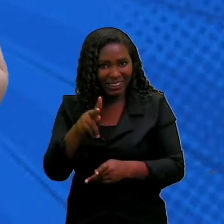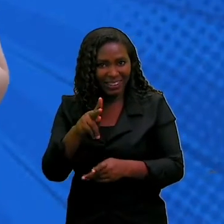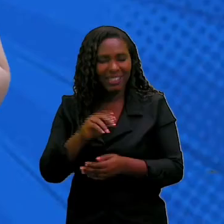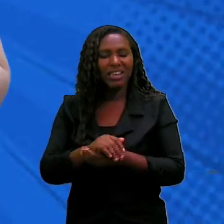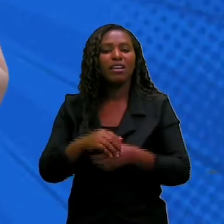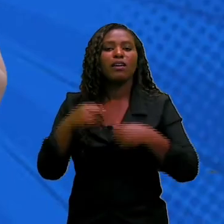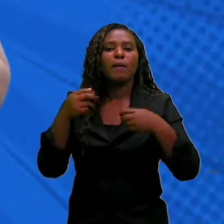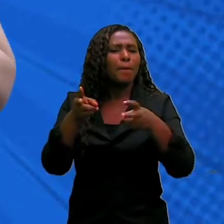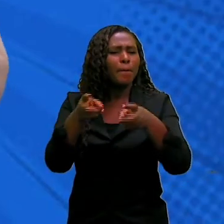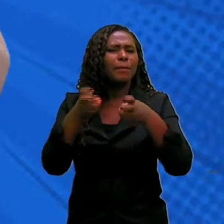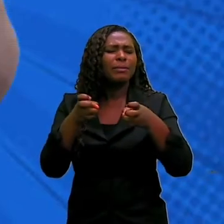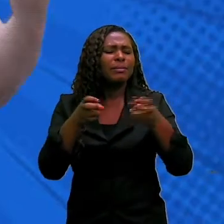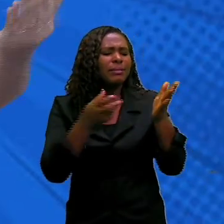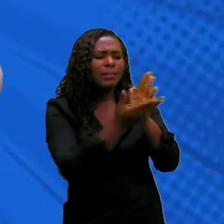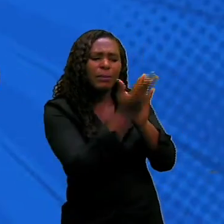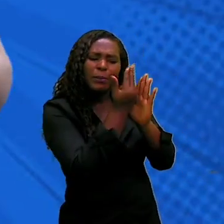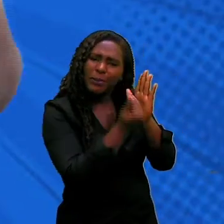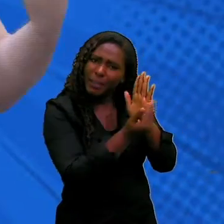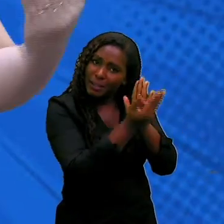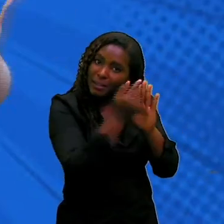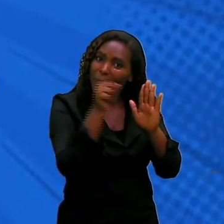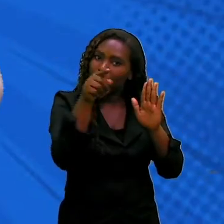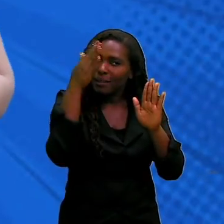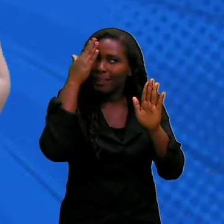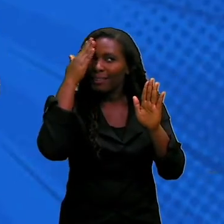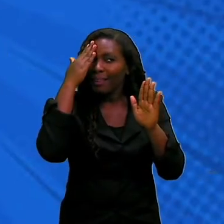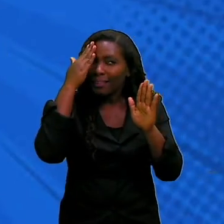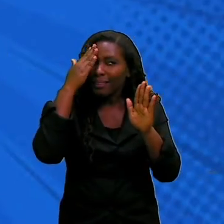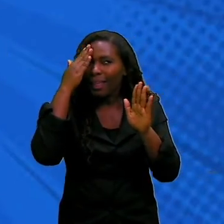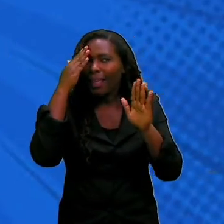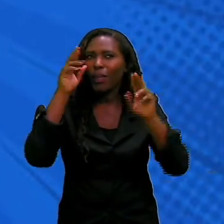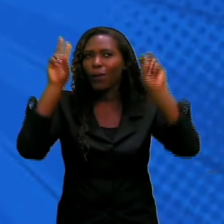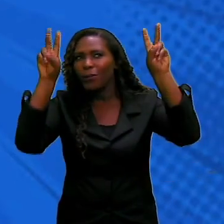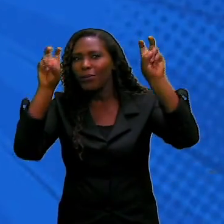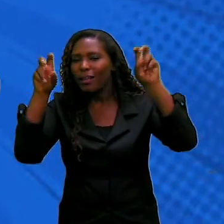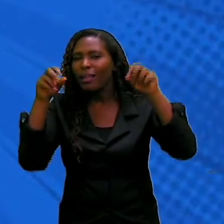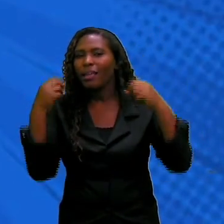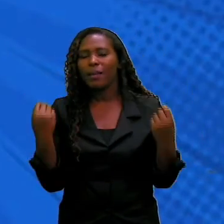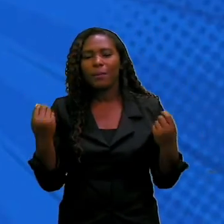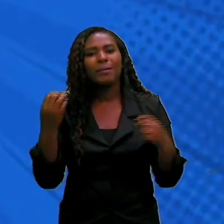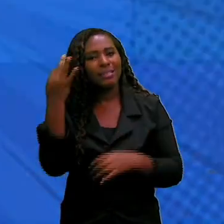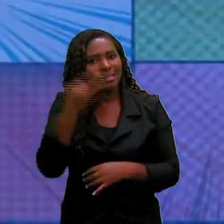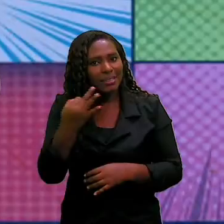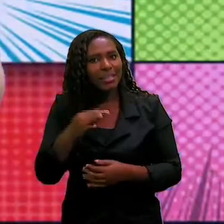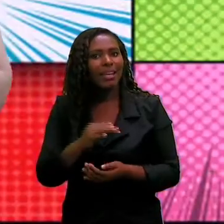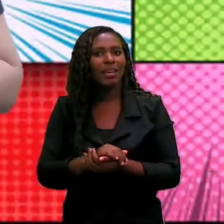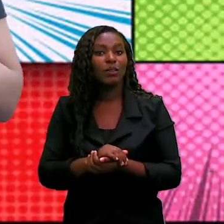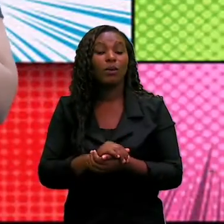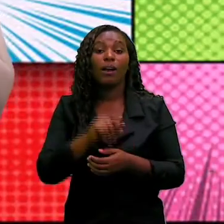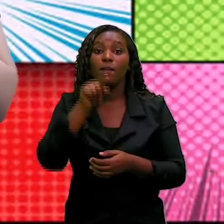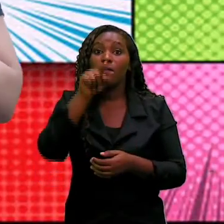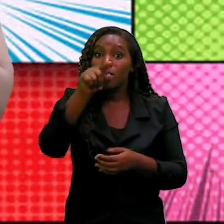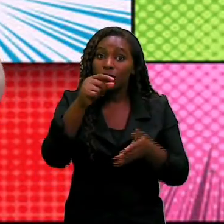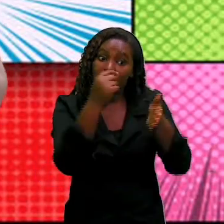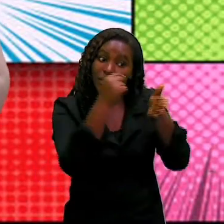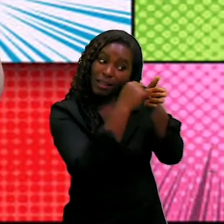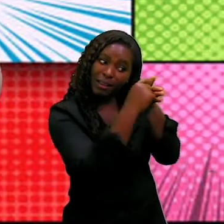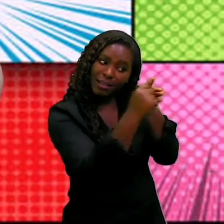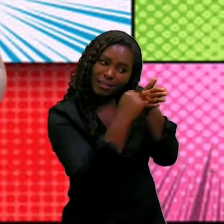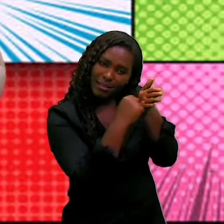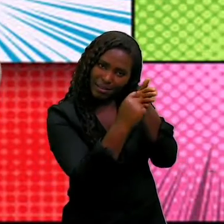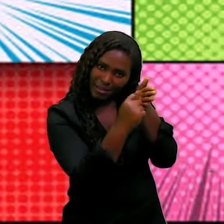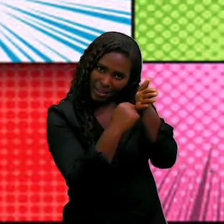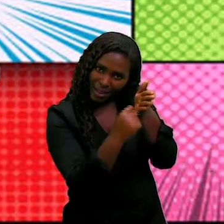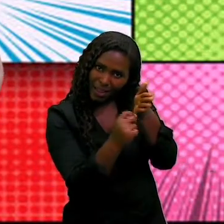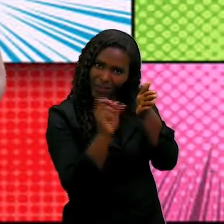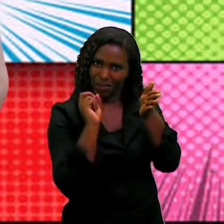entenderem o que se trata, né? O que está falando dessa charge, do que ela se trata aí, qual é o assunto que ela está nos passando aí,